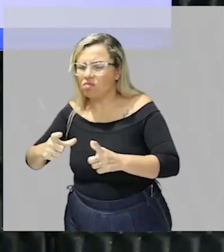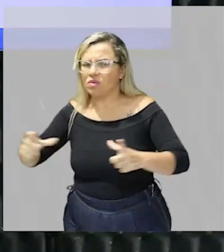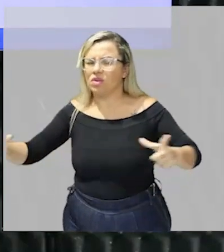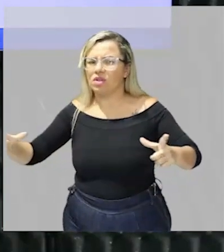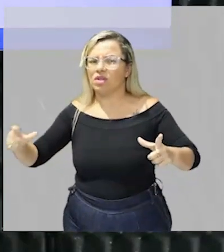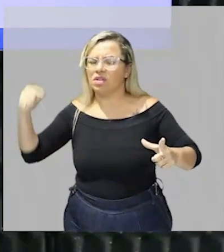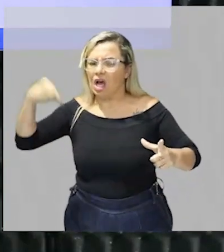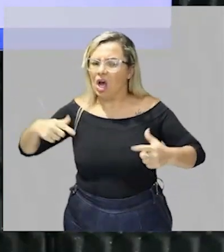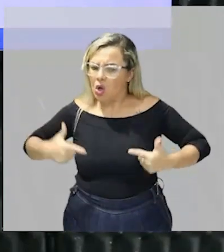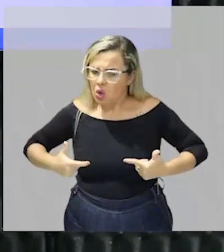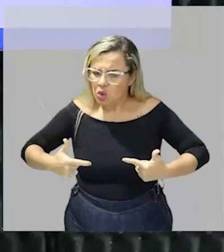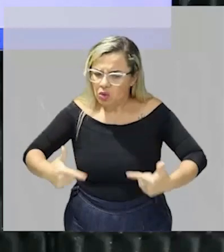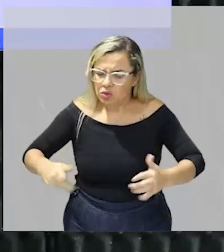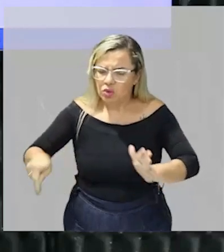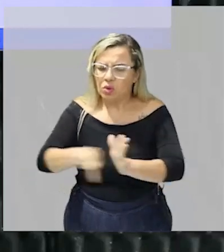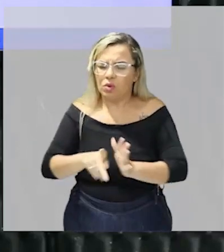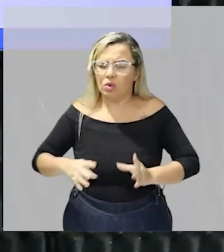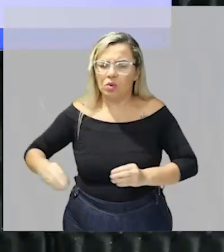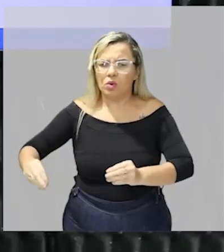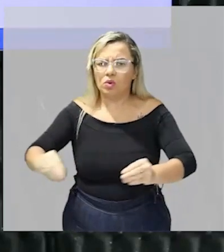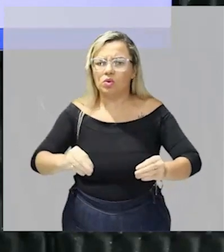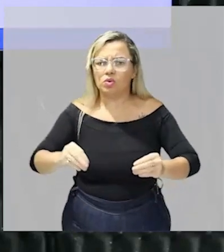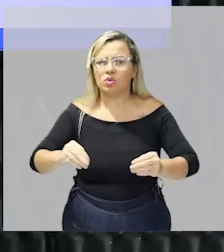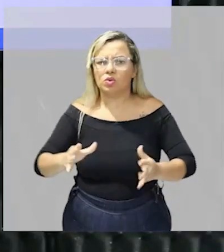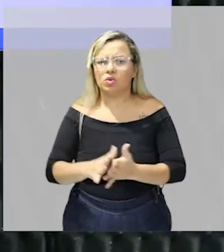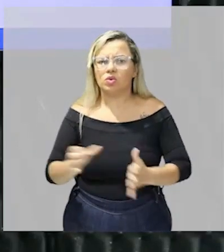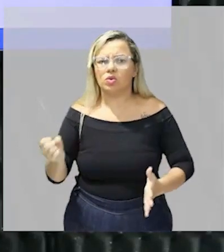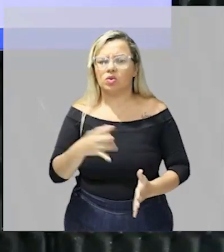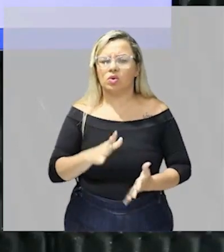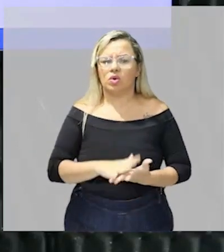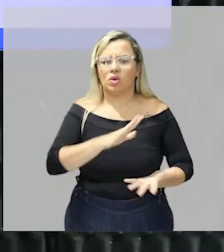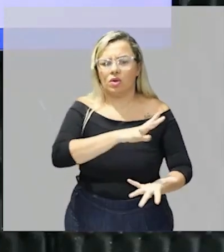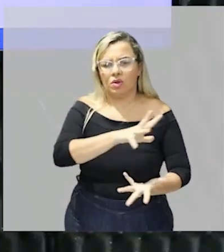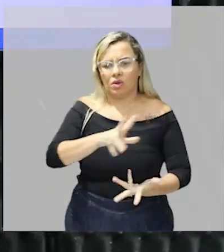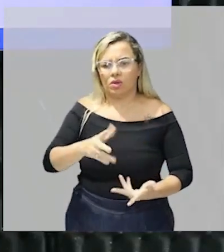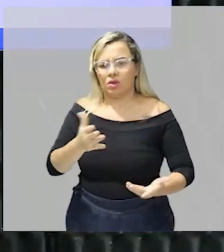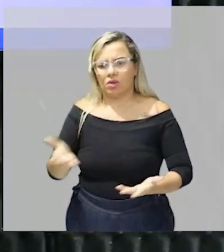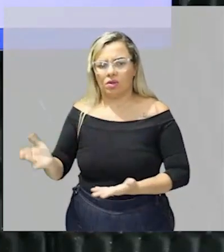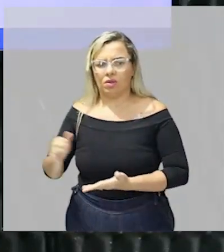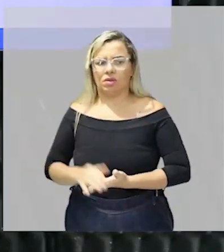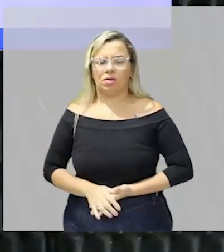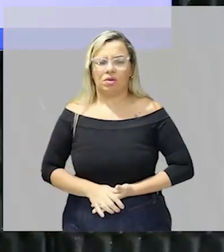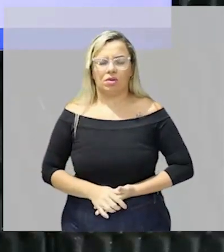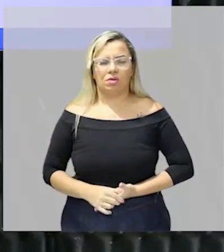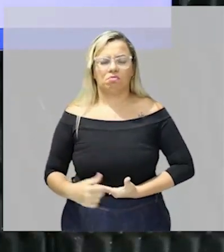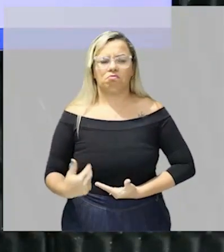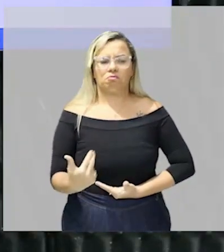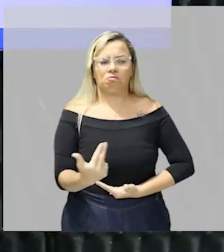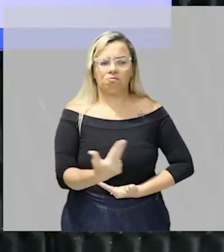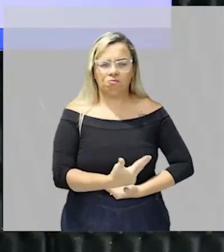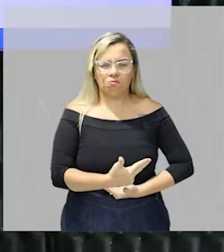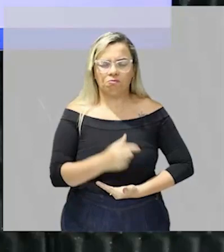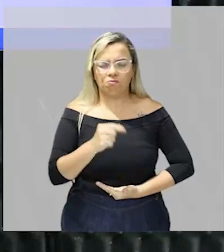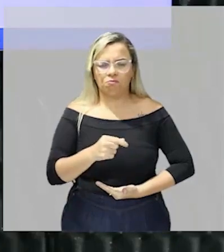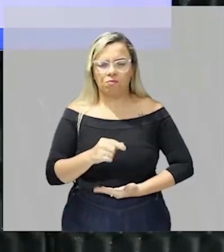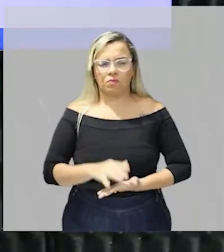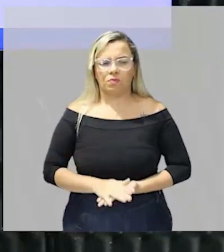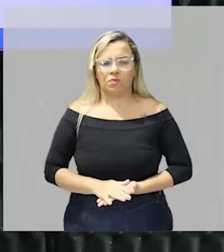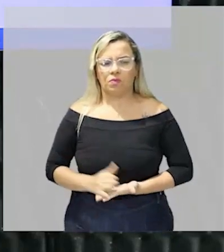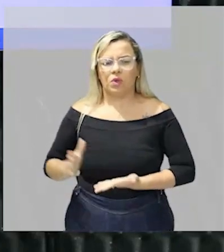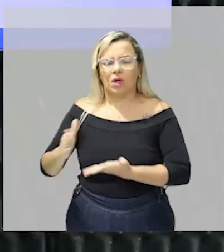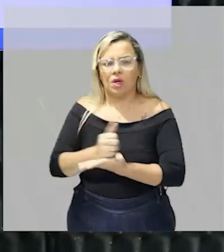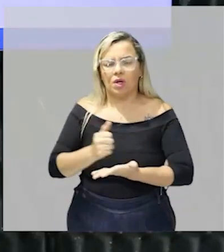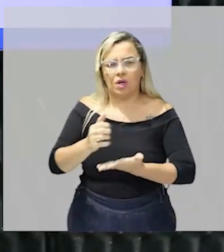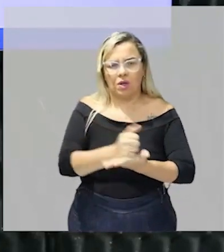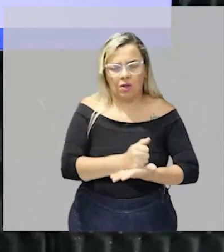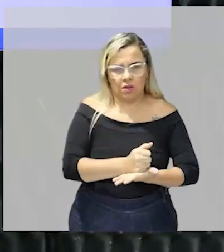lutavam aqui, no seu solo, no Novo Mundo? Se nós limitarmos a conquista do